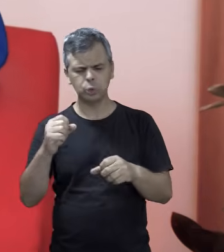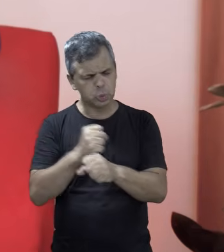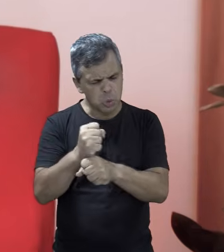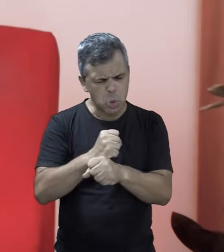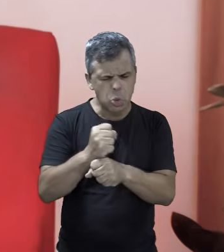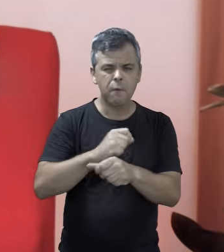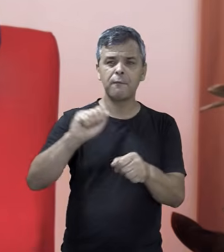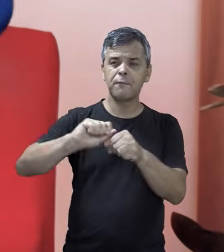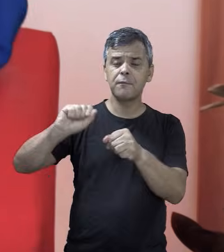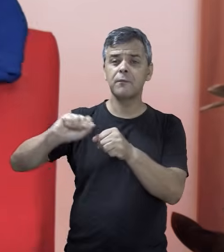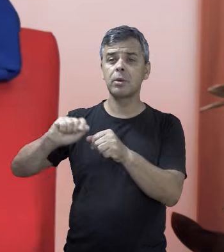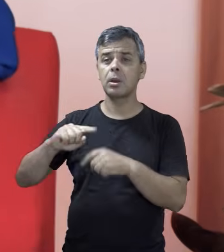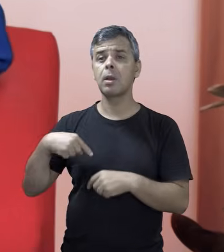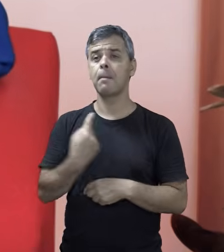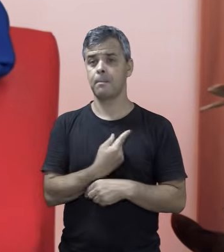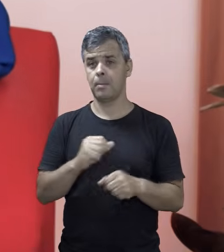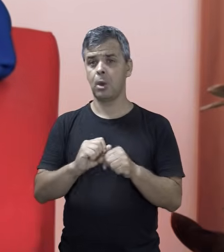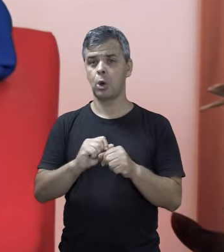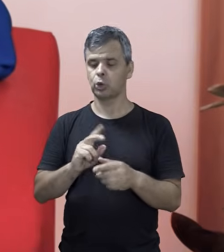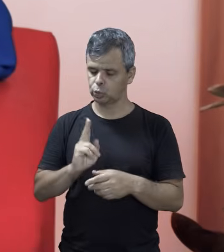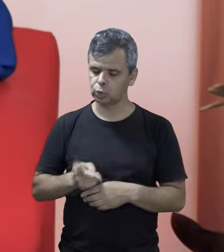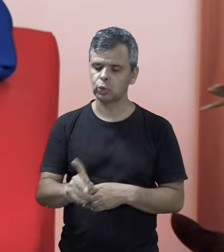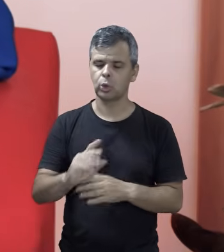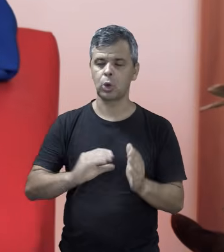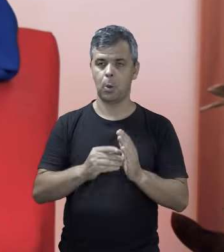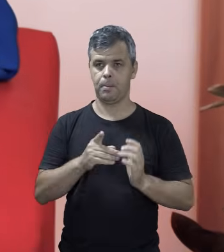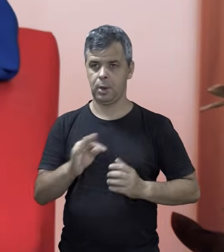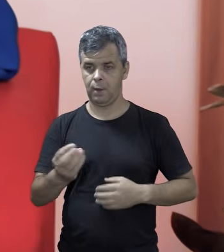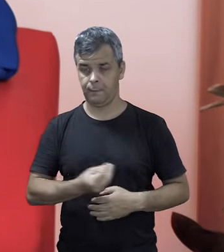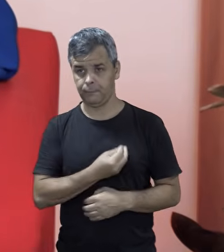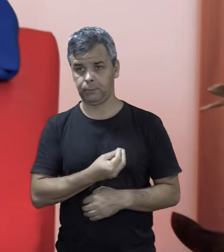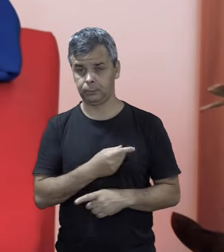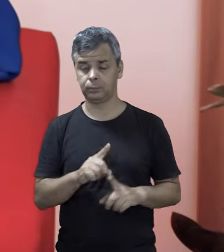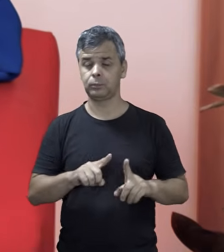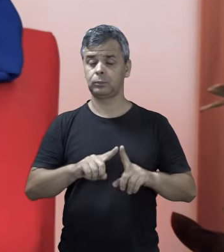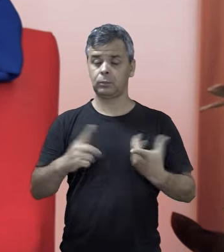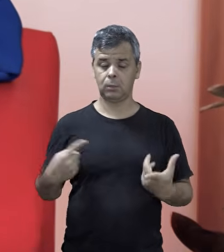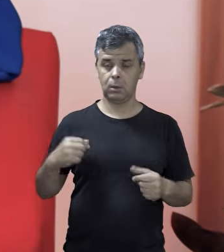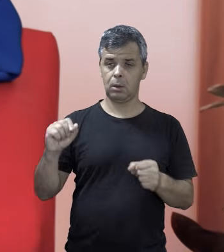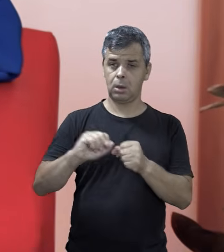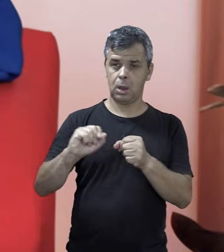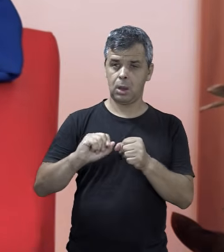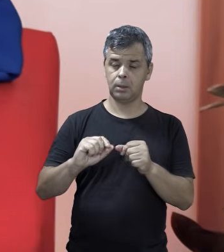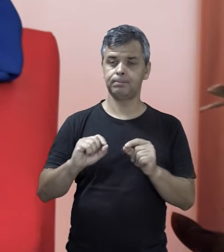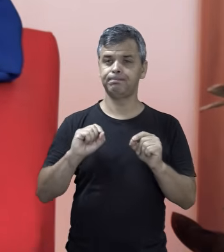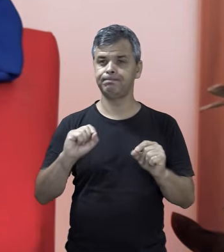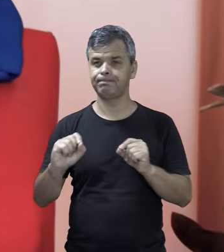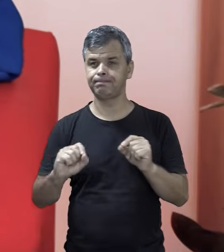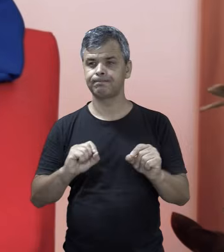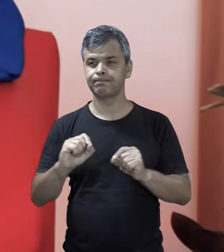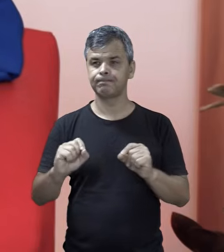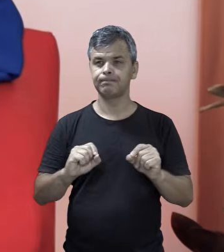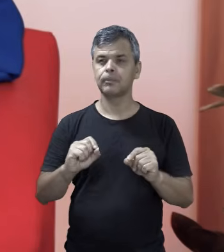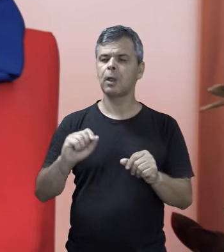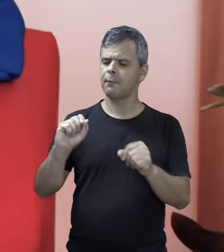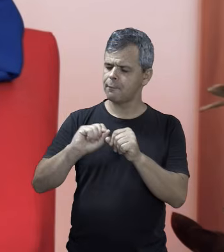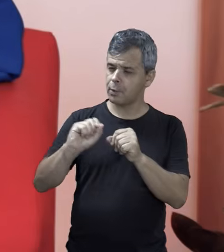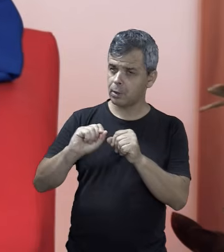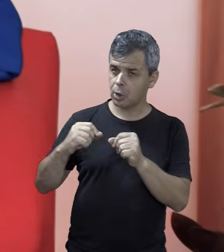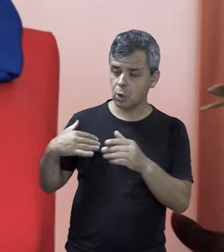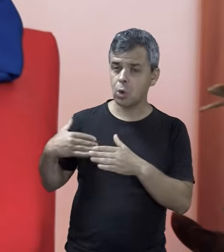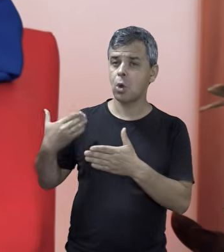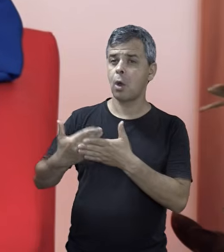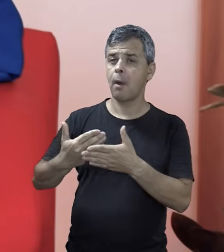vocês fazem alguma coisa, mas é isso que mantém o nosso partido vivo. E é isso que faz com que, ou fez, né, no